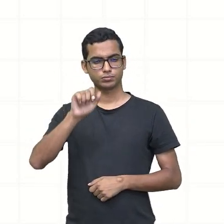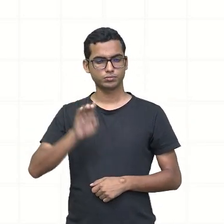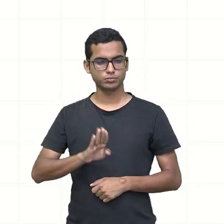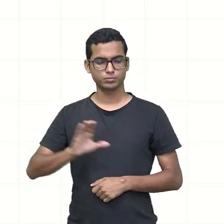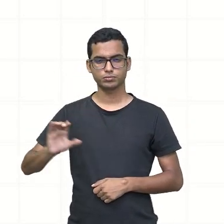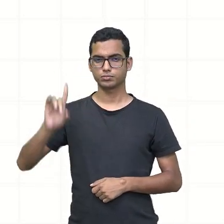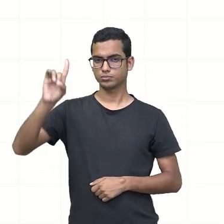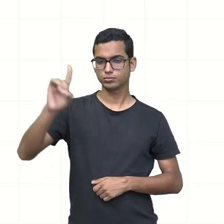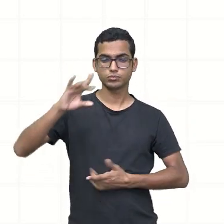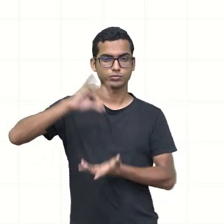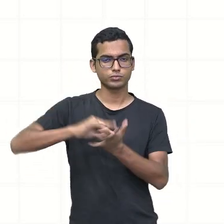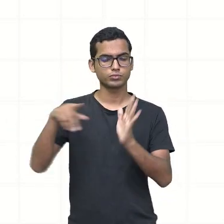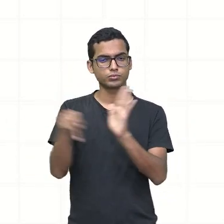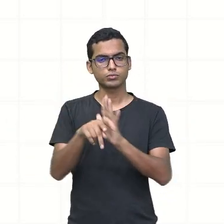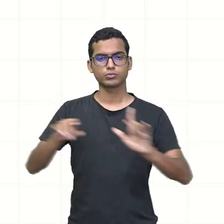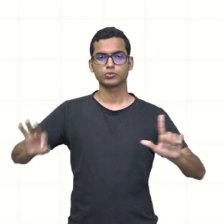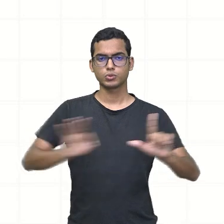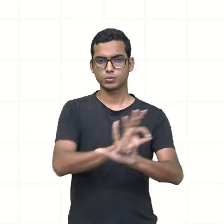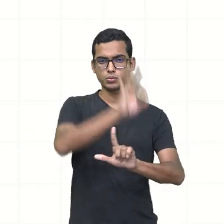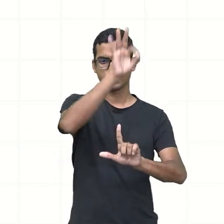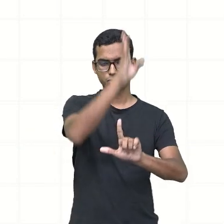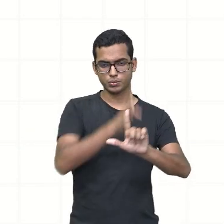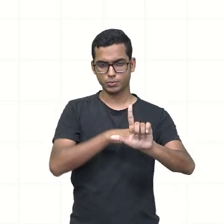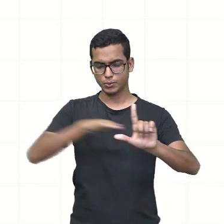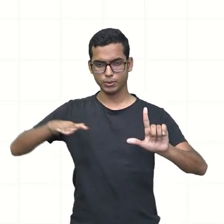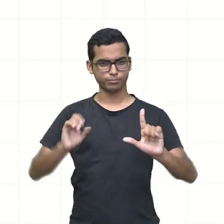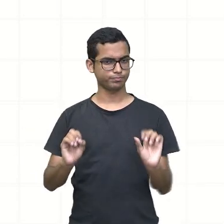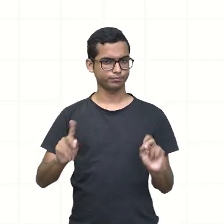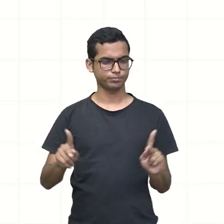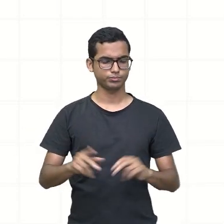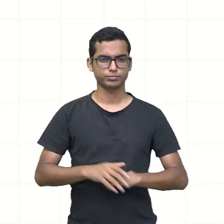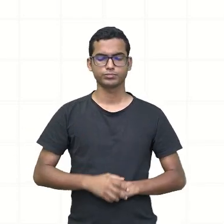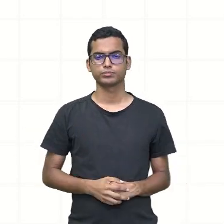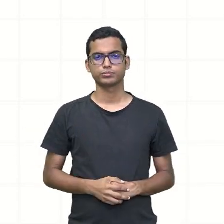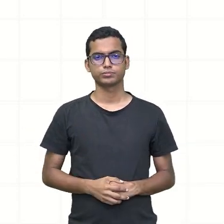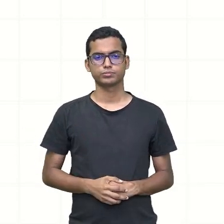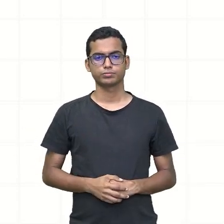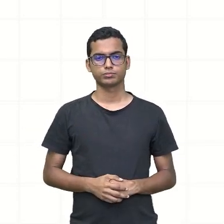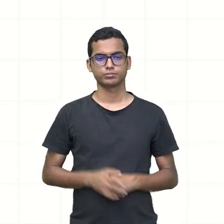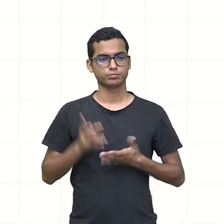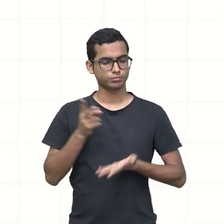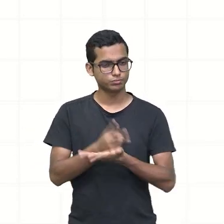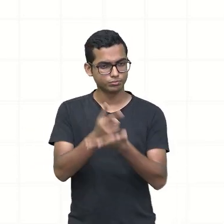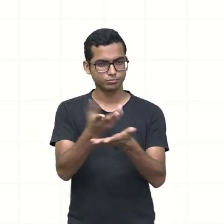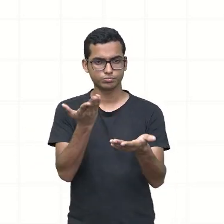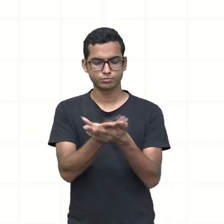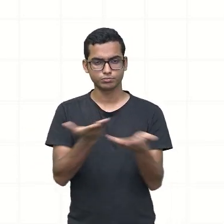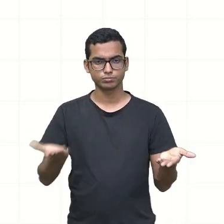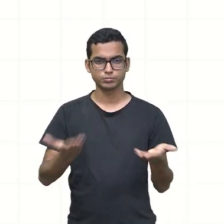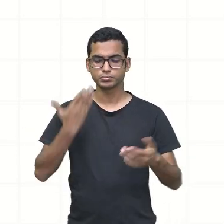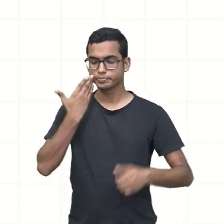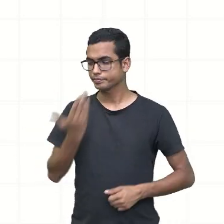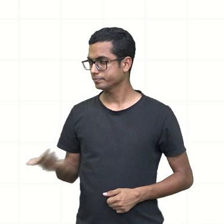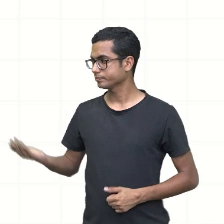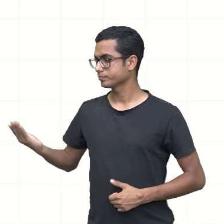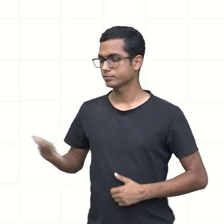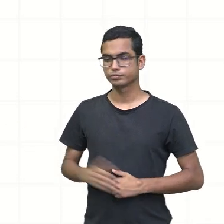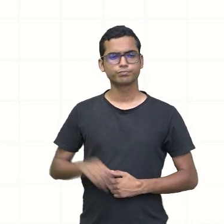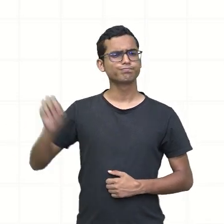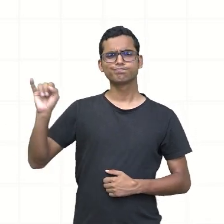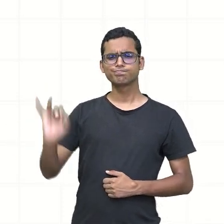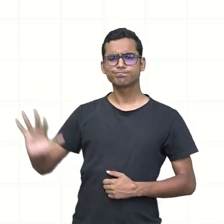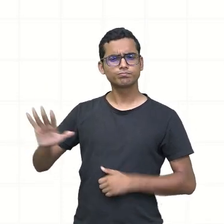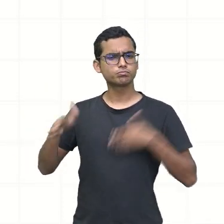plano cartesiano. Tudo bem? Vamos avançar aqui a nossa aula. Da figura, Quais